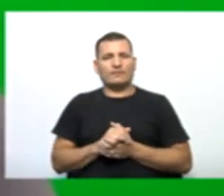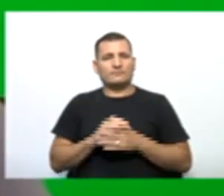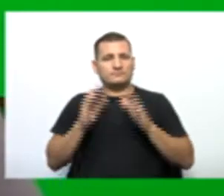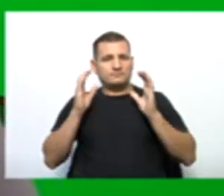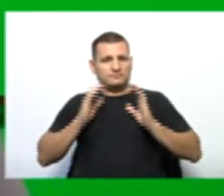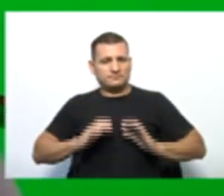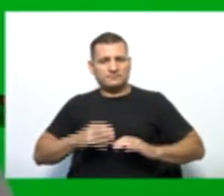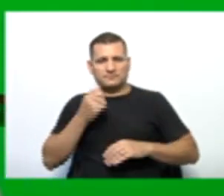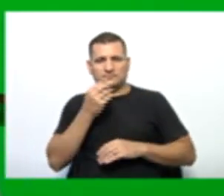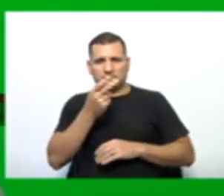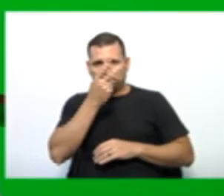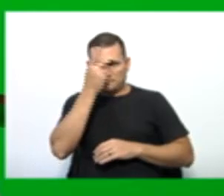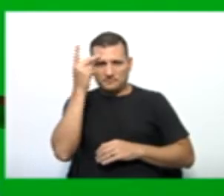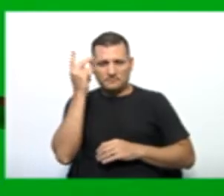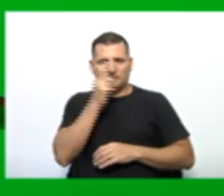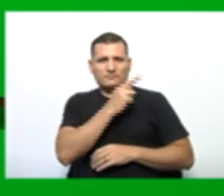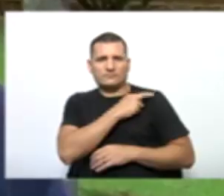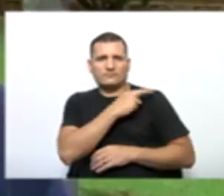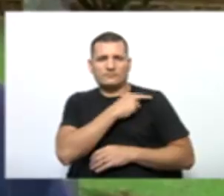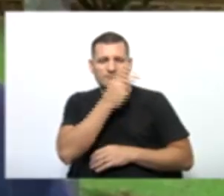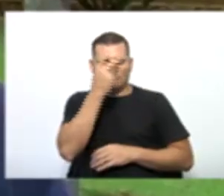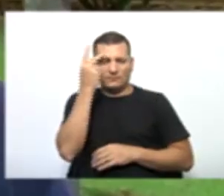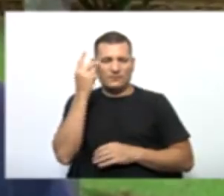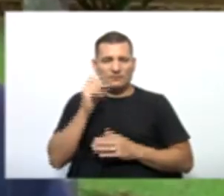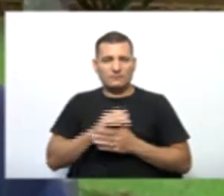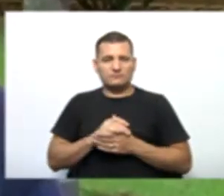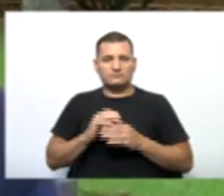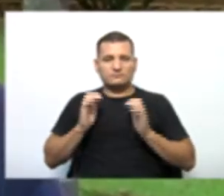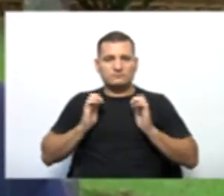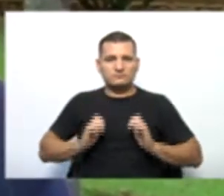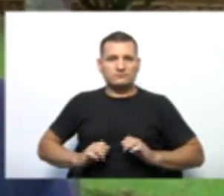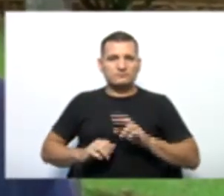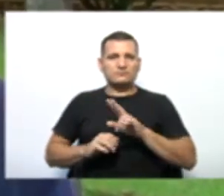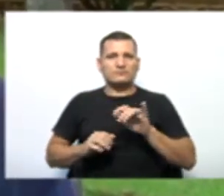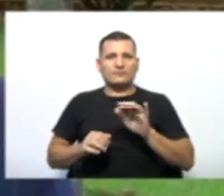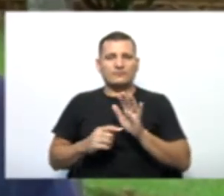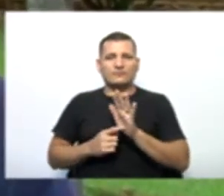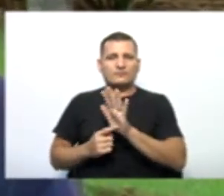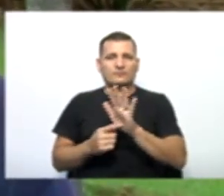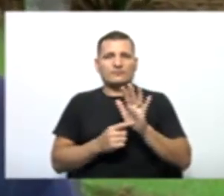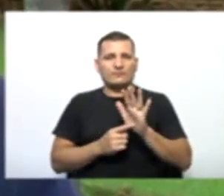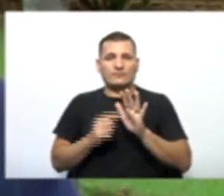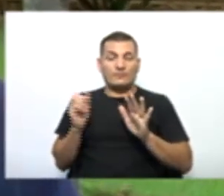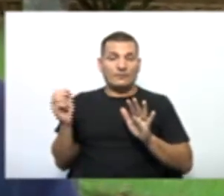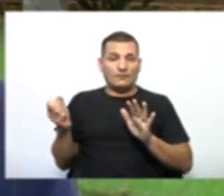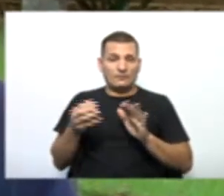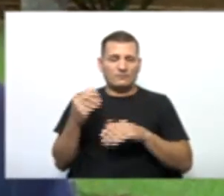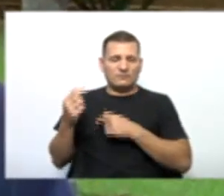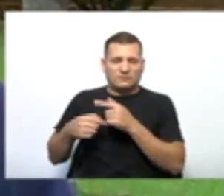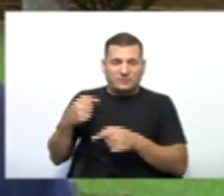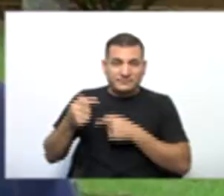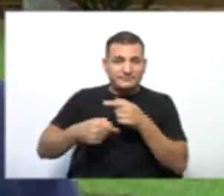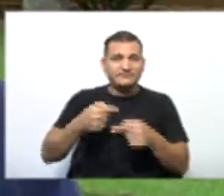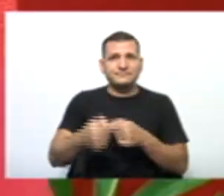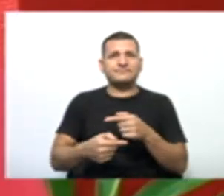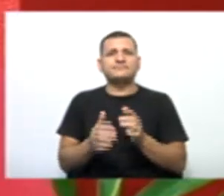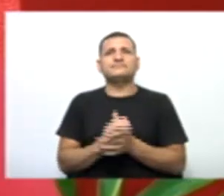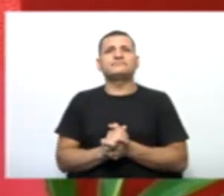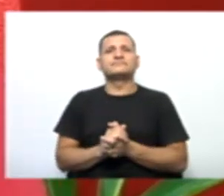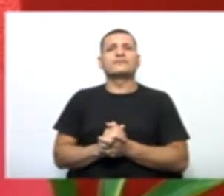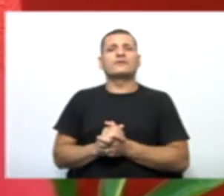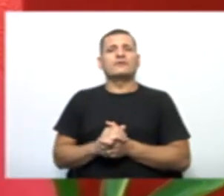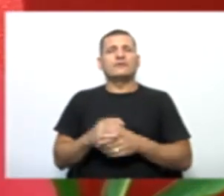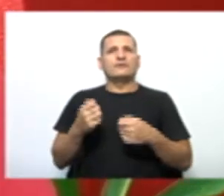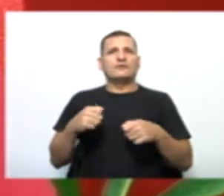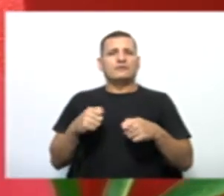cidadão de bem, uma pessoa responsável, uma pessoa ética. Ela vai ajudar as novas gerações a perpetuarem esse comportamento. Ela deve